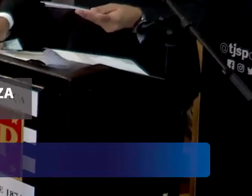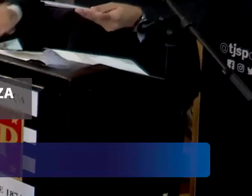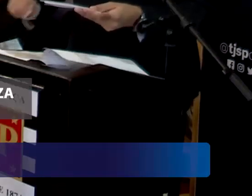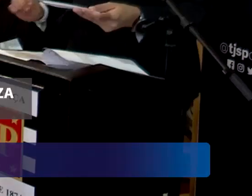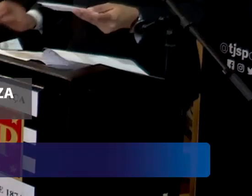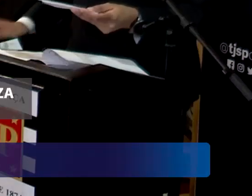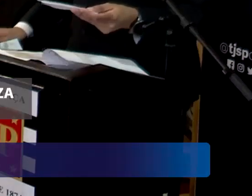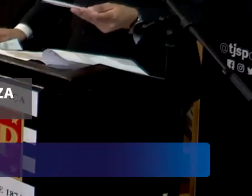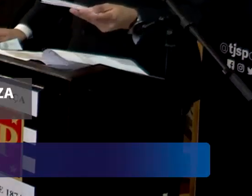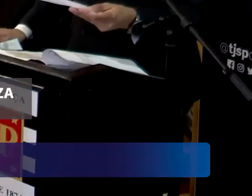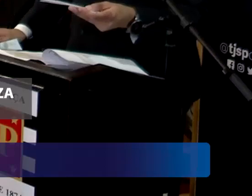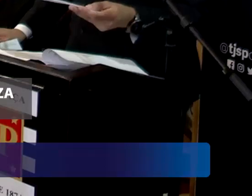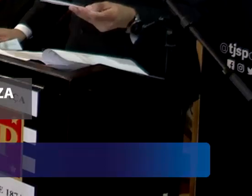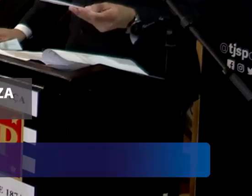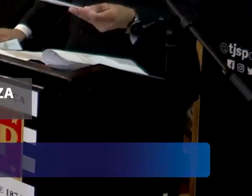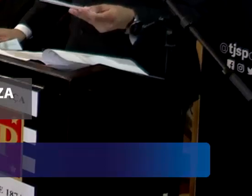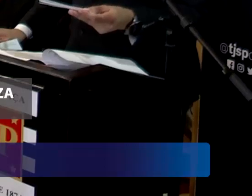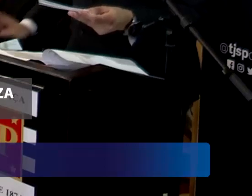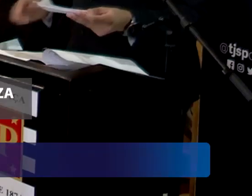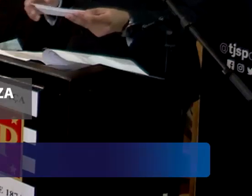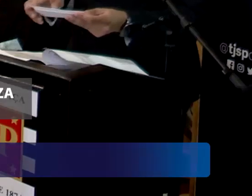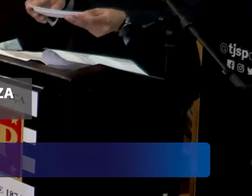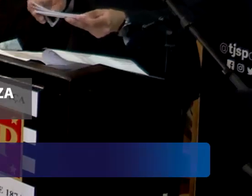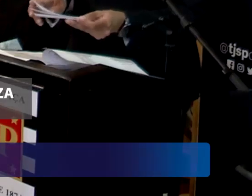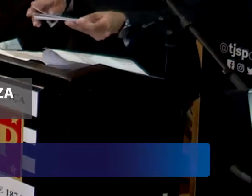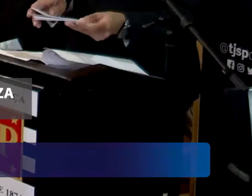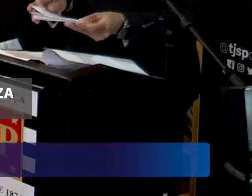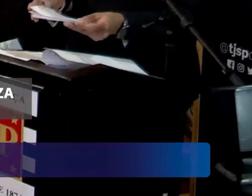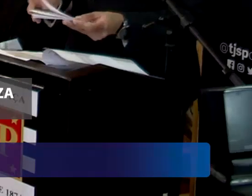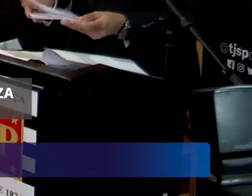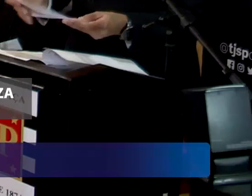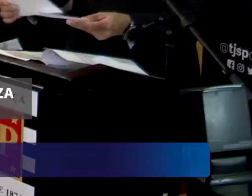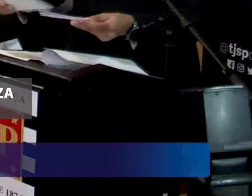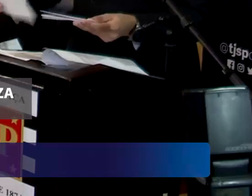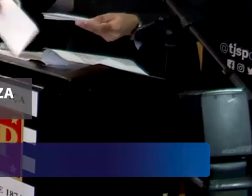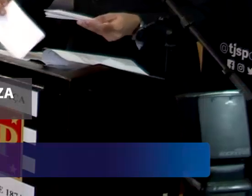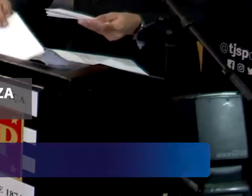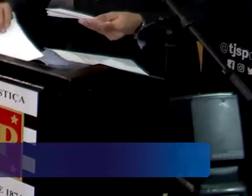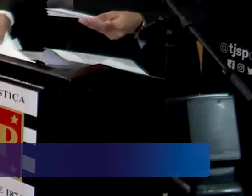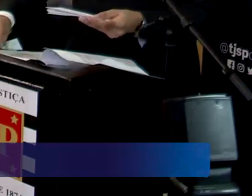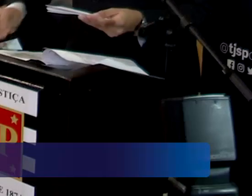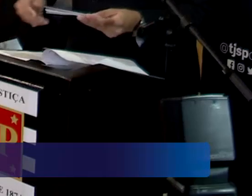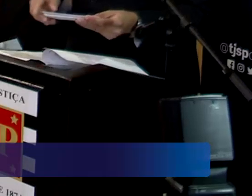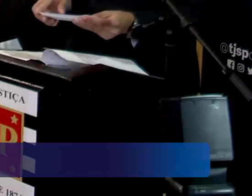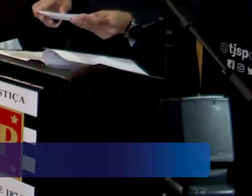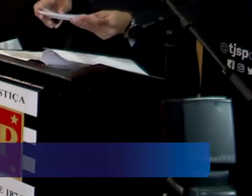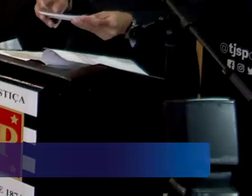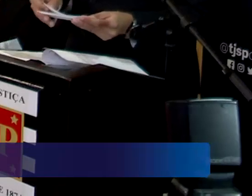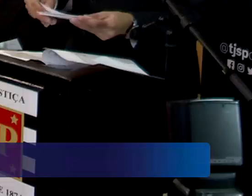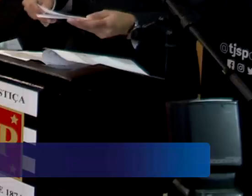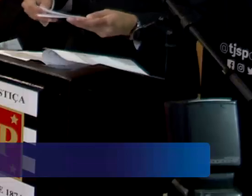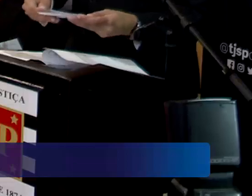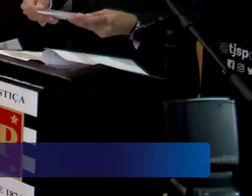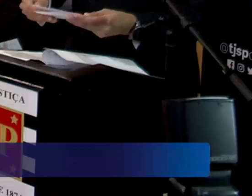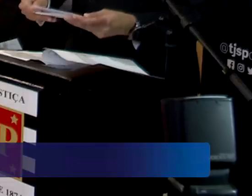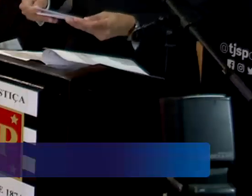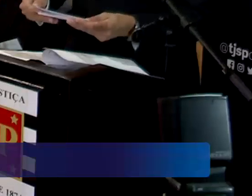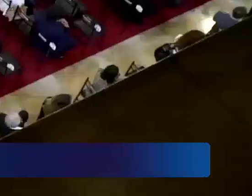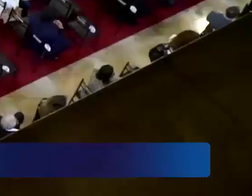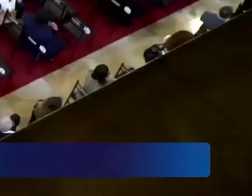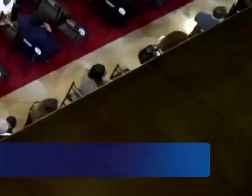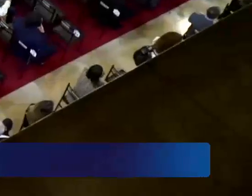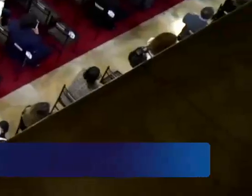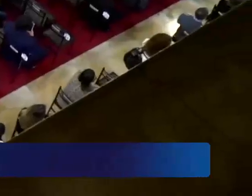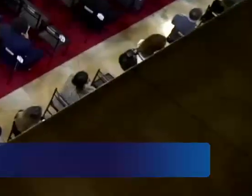Dr Montaury cukiert de Souza corregedor-geral do Ministério Público de São Paulo juíz Ênio Luiz Rossetto